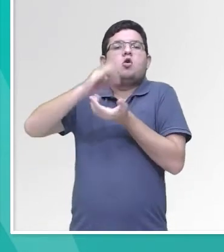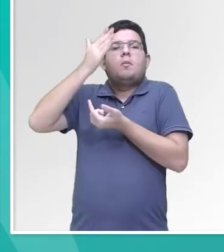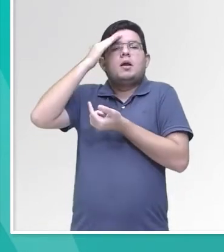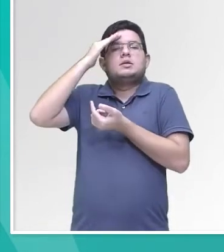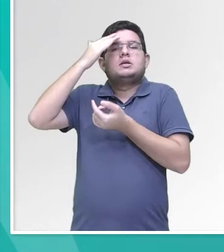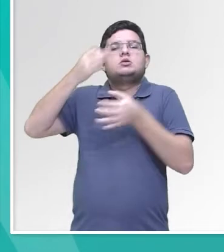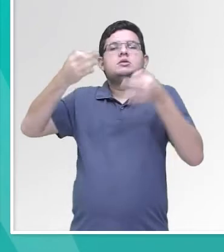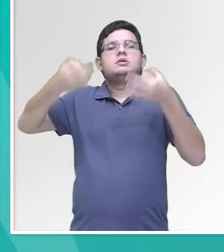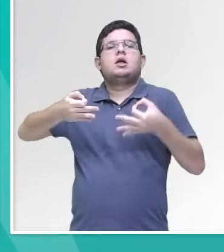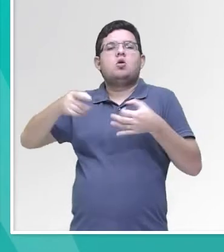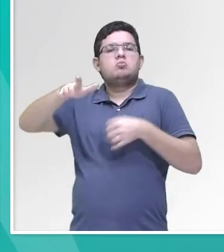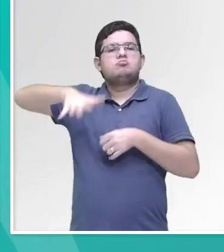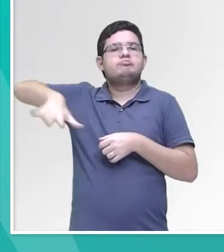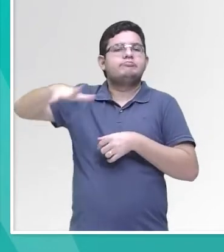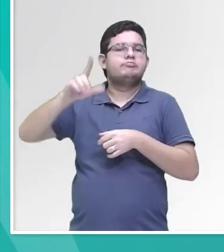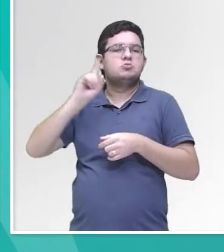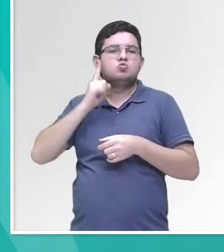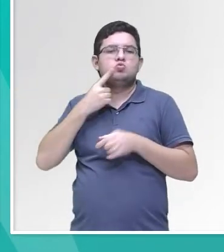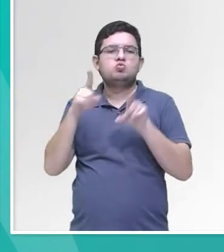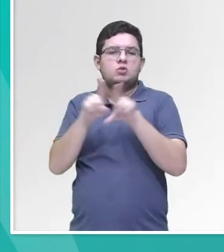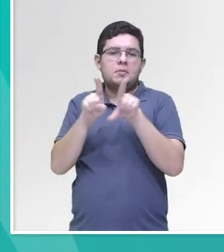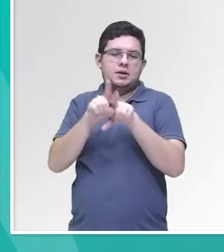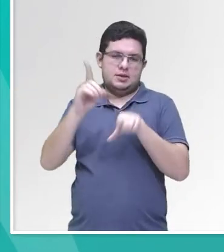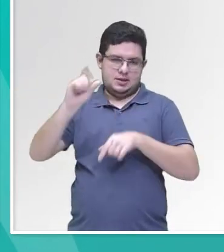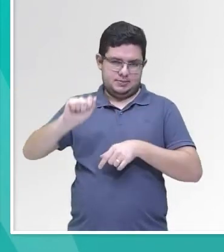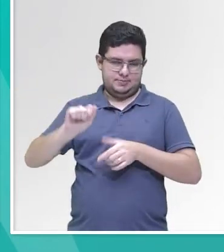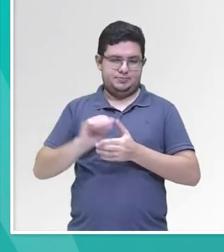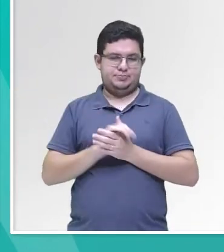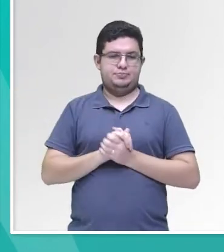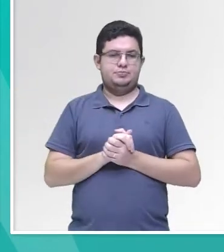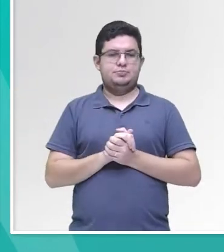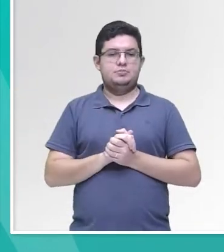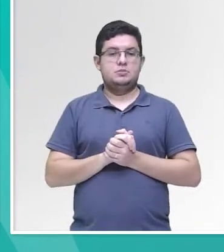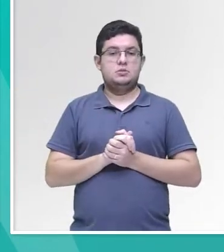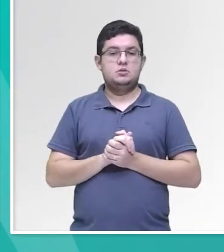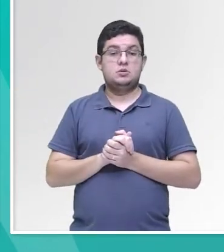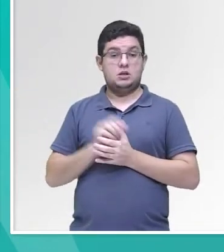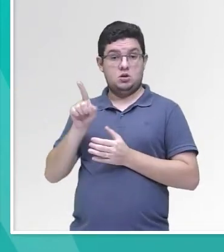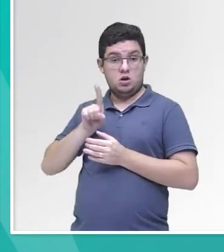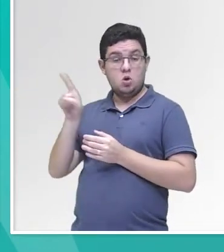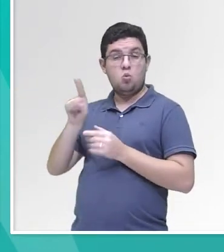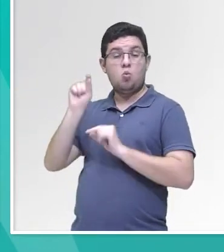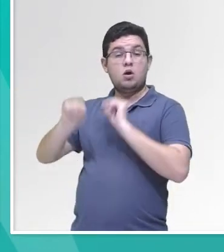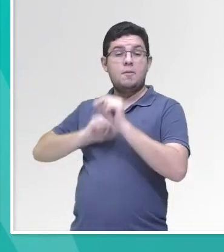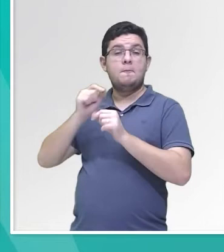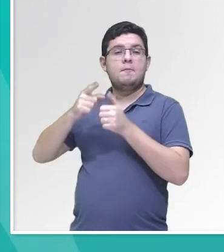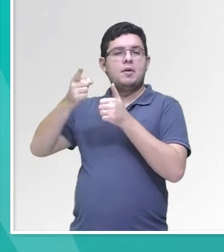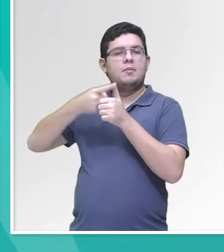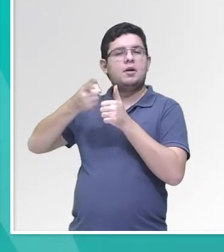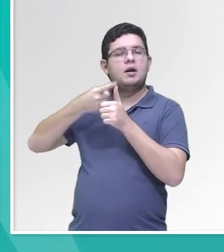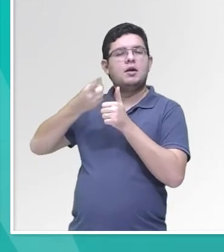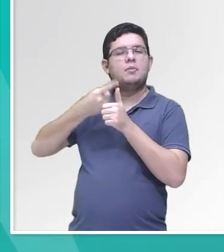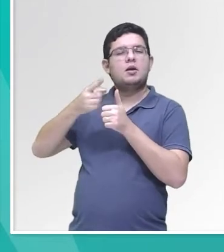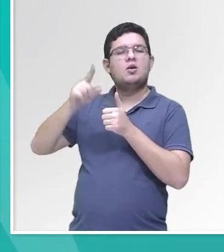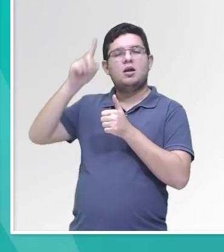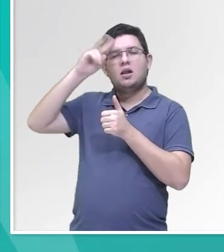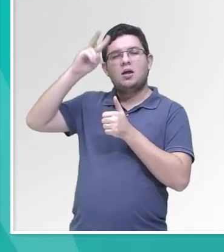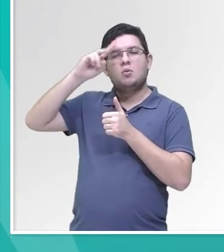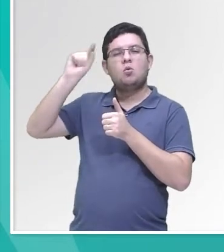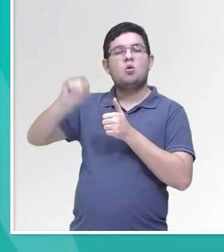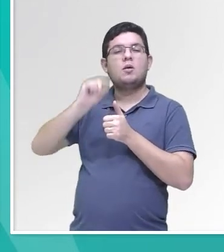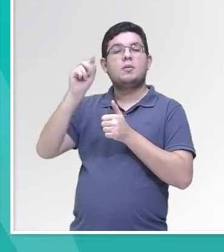função social deste, não é? Então, assim, ele primeiro faz o quê? Uma